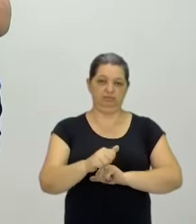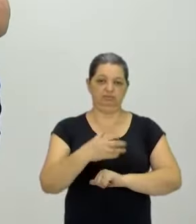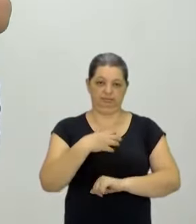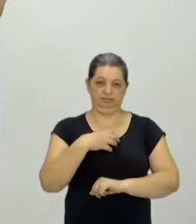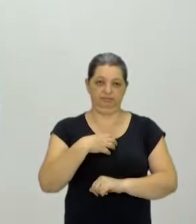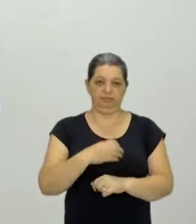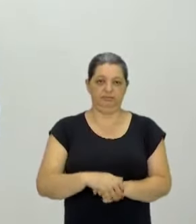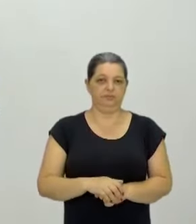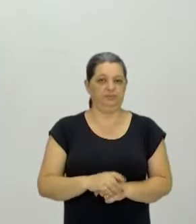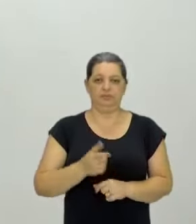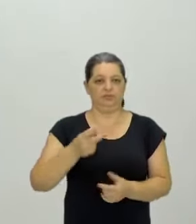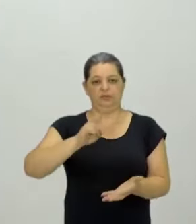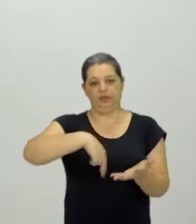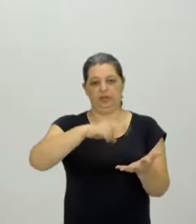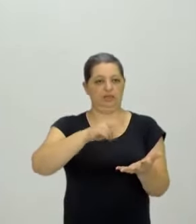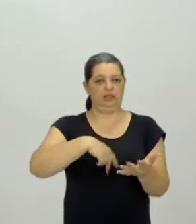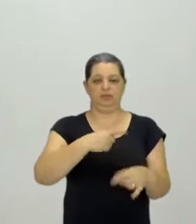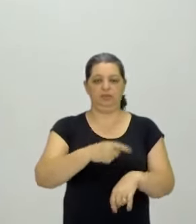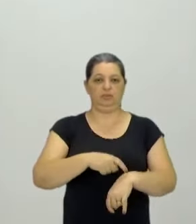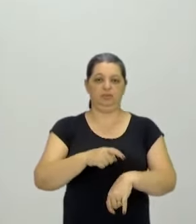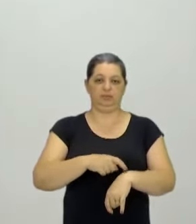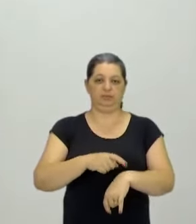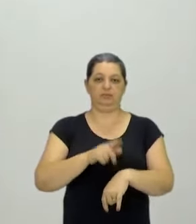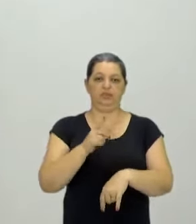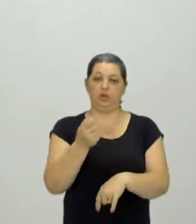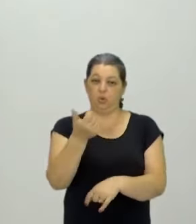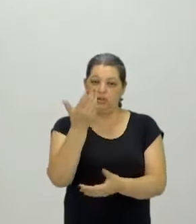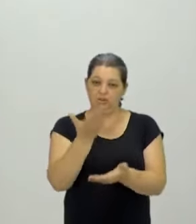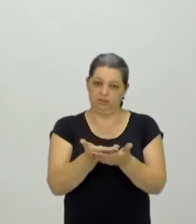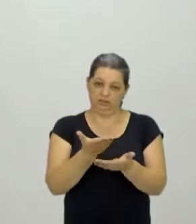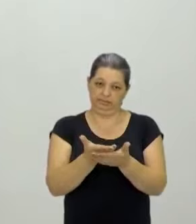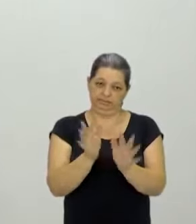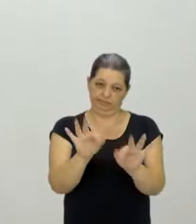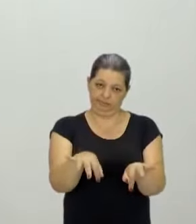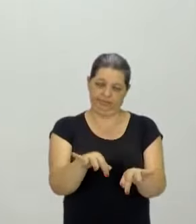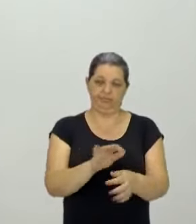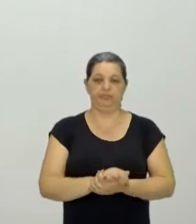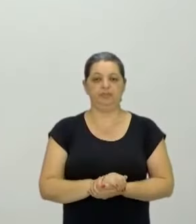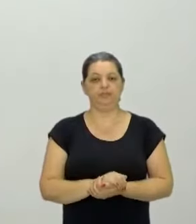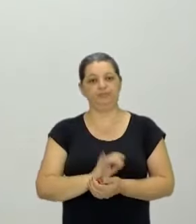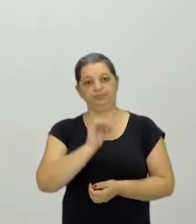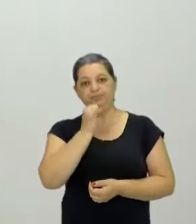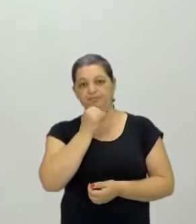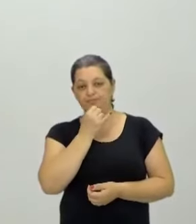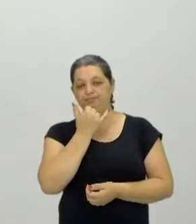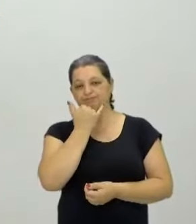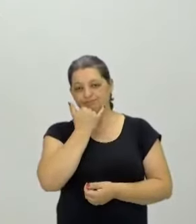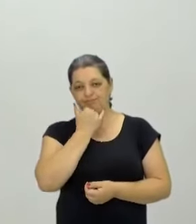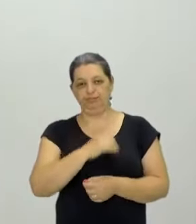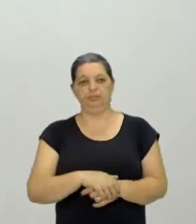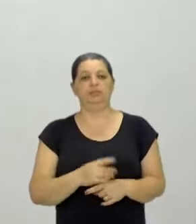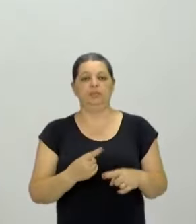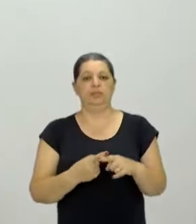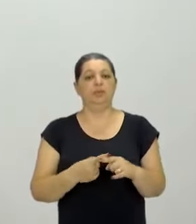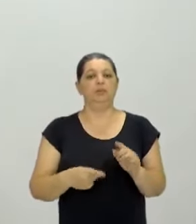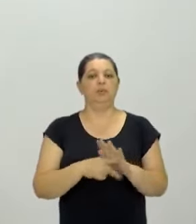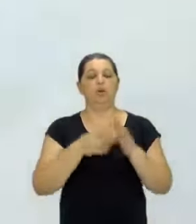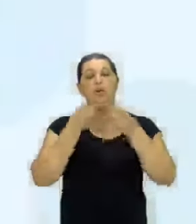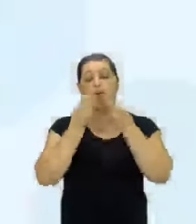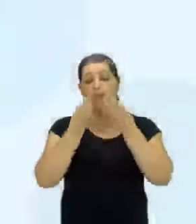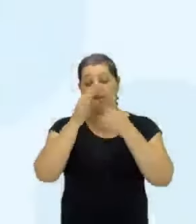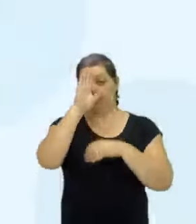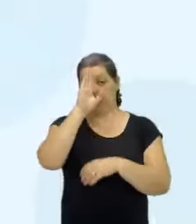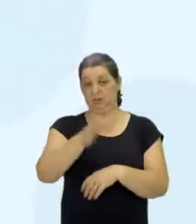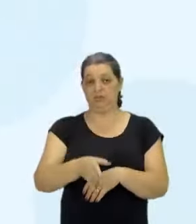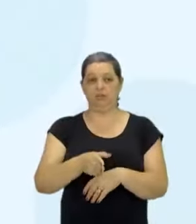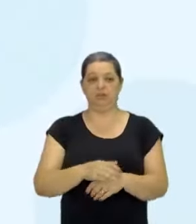ficar lendo, porque senão não dá tempo, infelizmente nossa aula já está acabando, sorry. Então, a gente tem os dados principais, então, personal